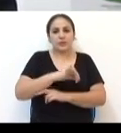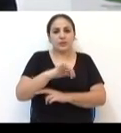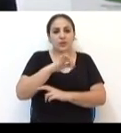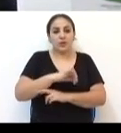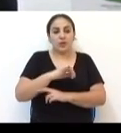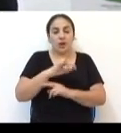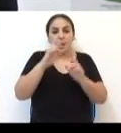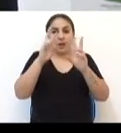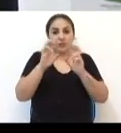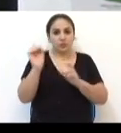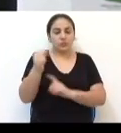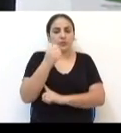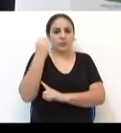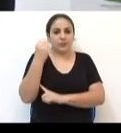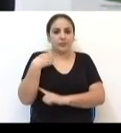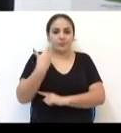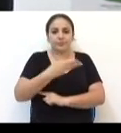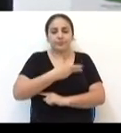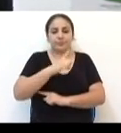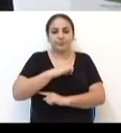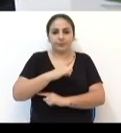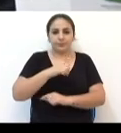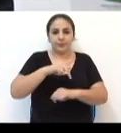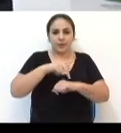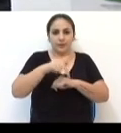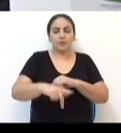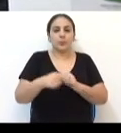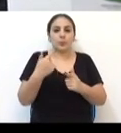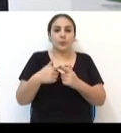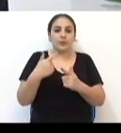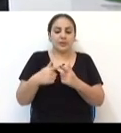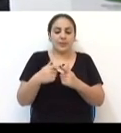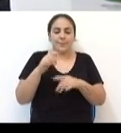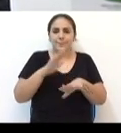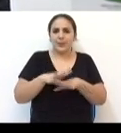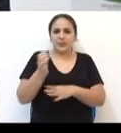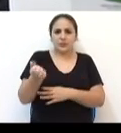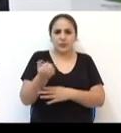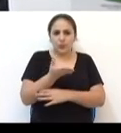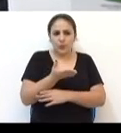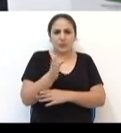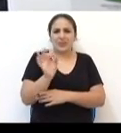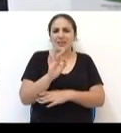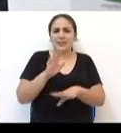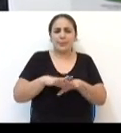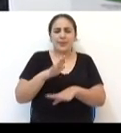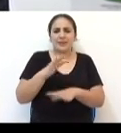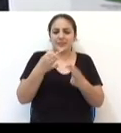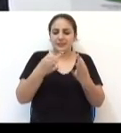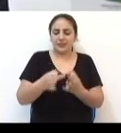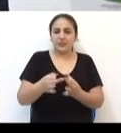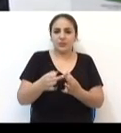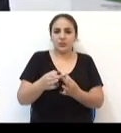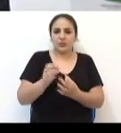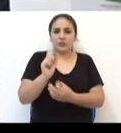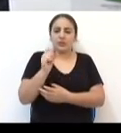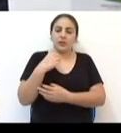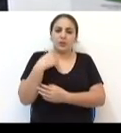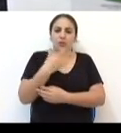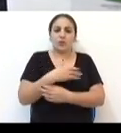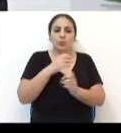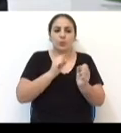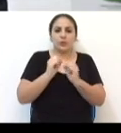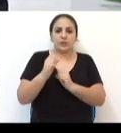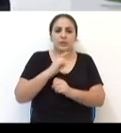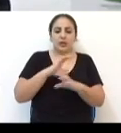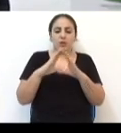tema grave que nós estamos enfrentando em Passo Fundo, e nada mais moderno, nada mais eficiente do que a